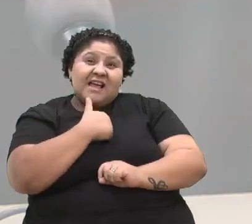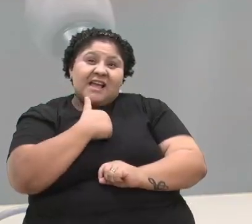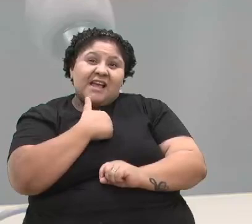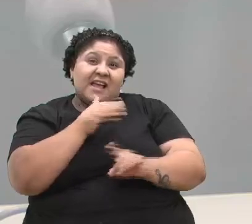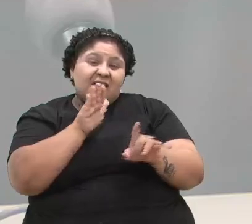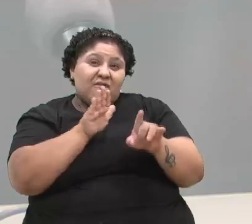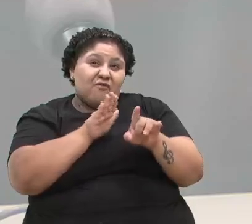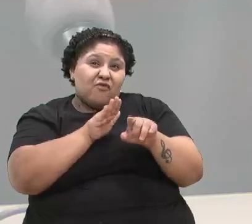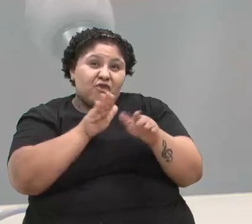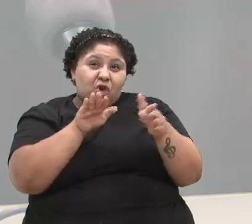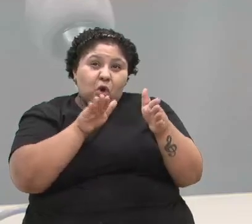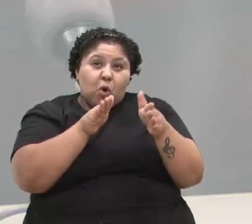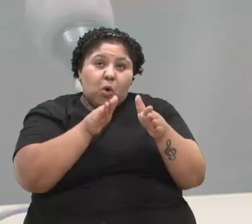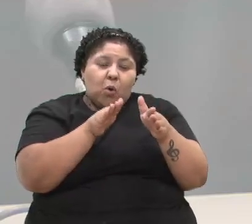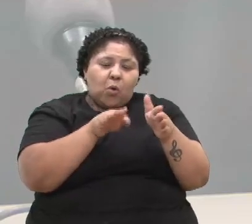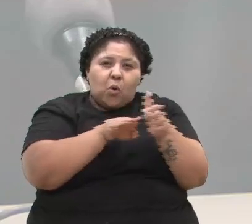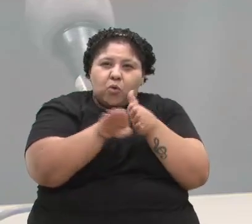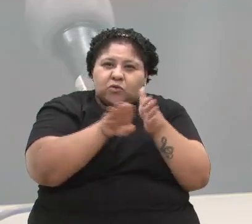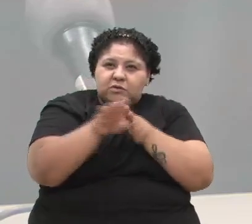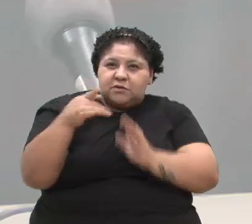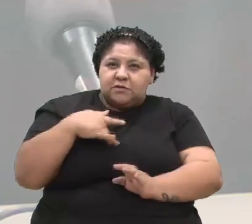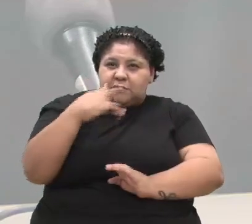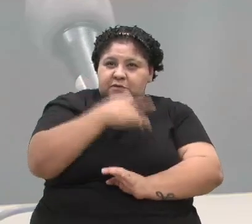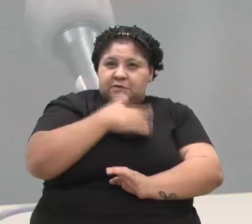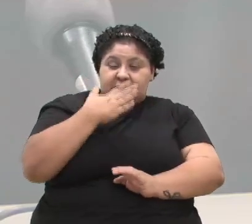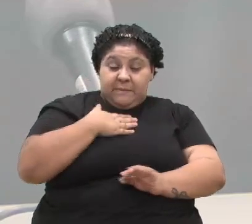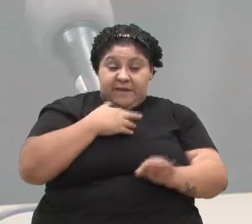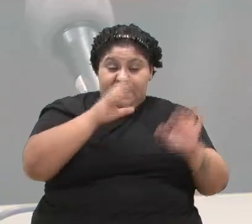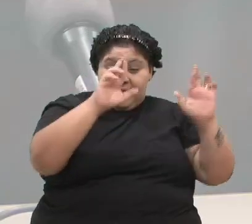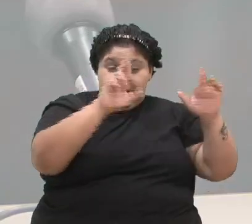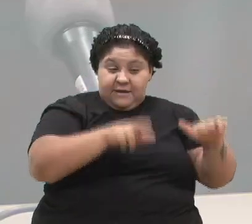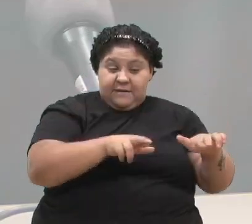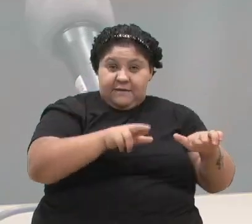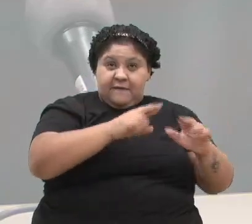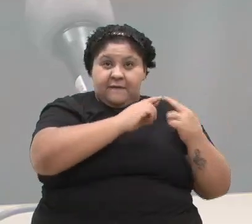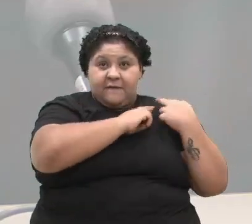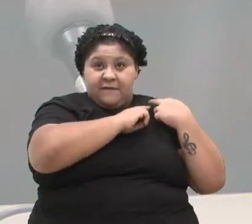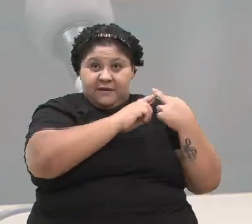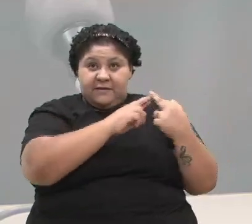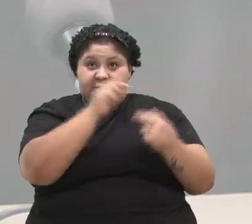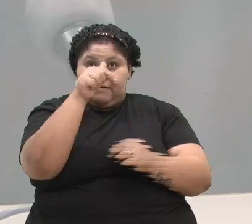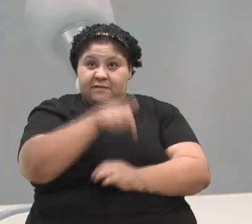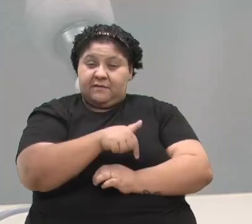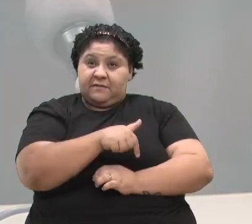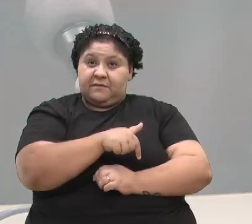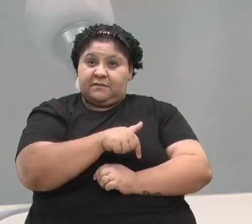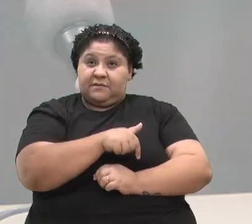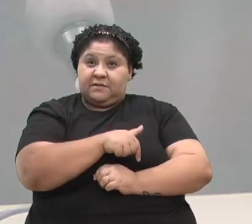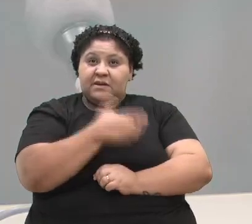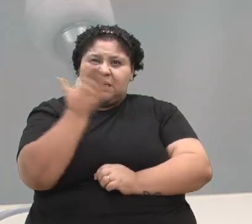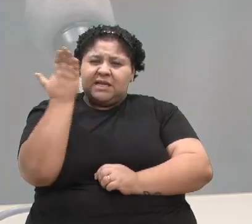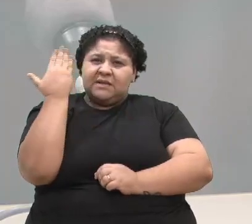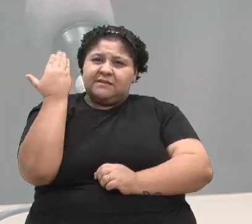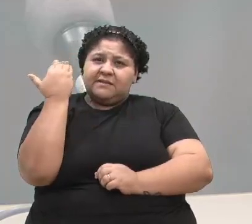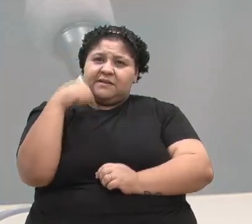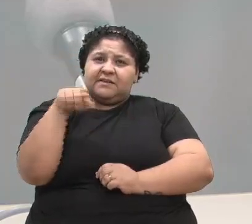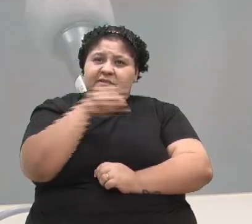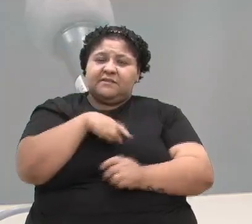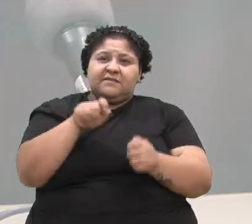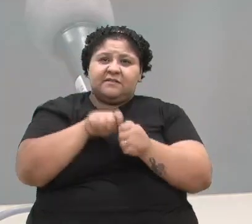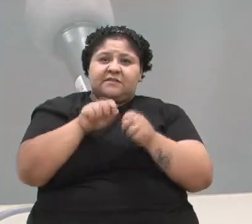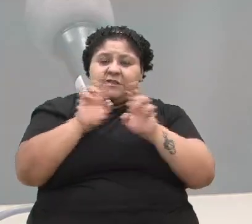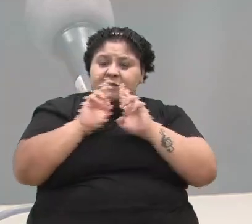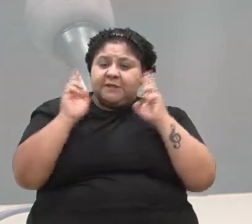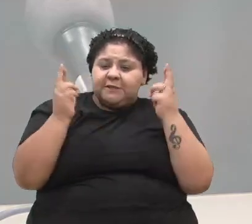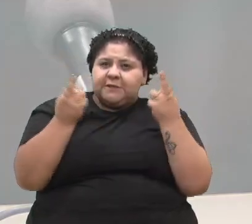da saúde da minha região, representando a minha região. E naquela época a gente fazia